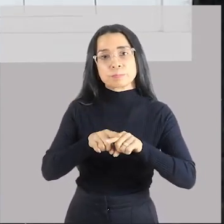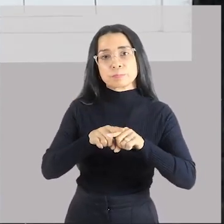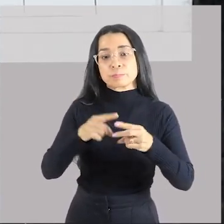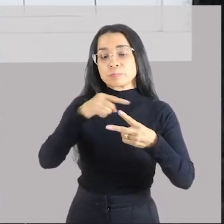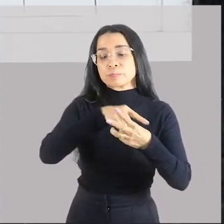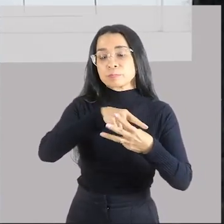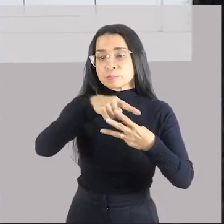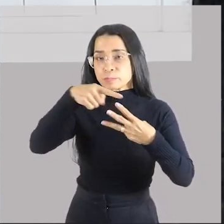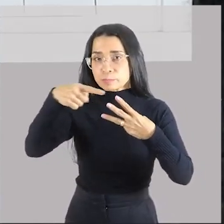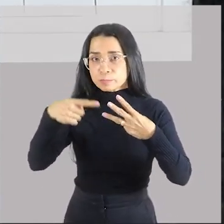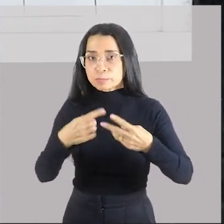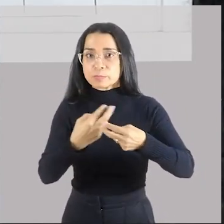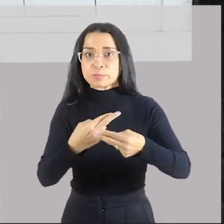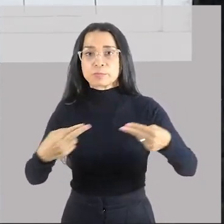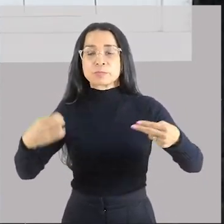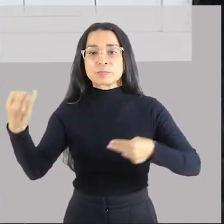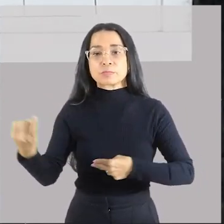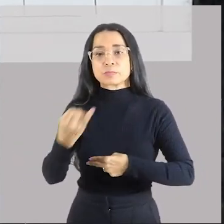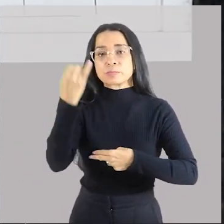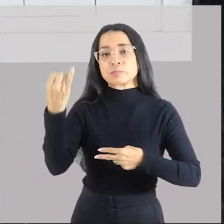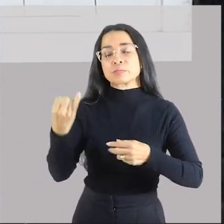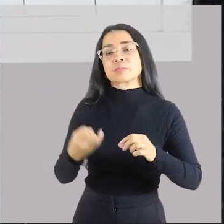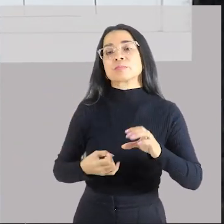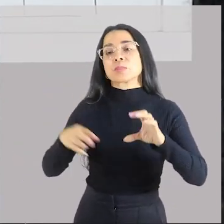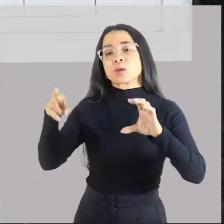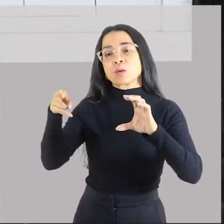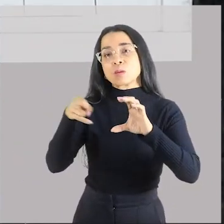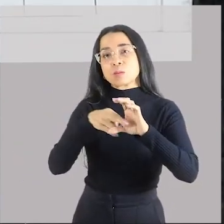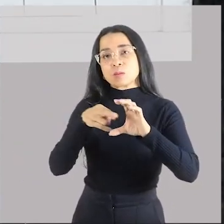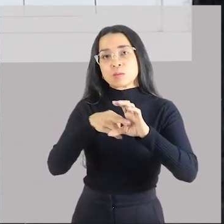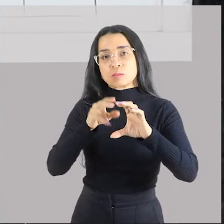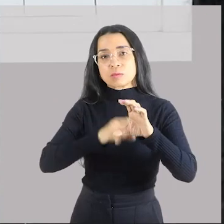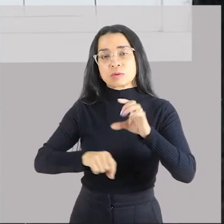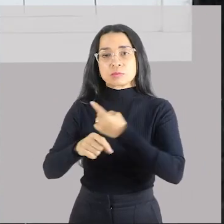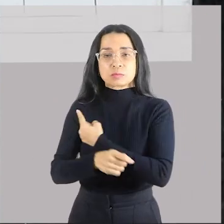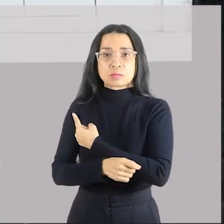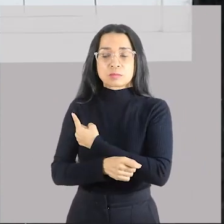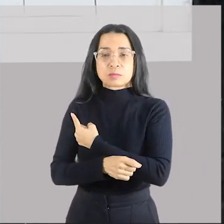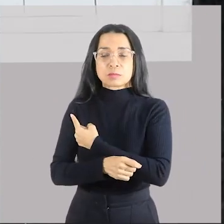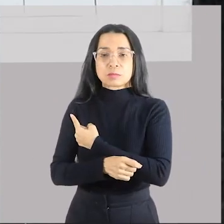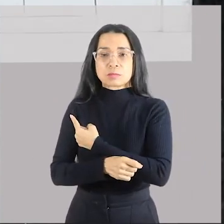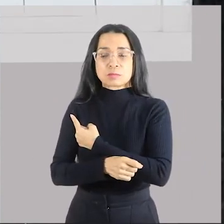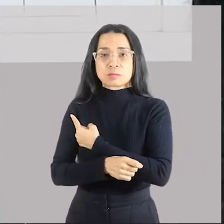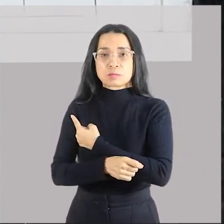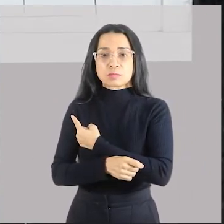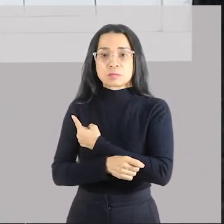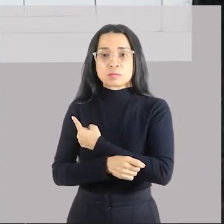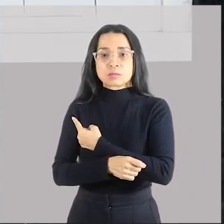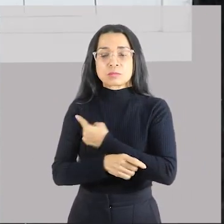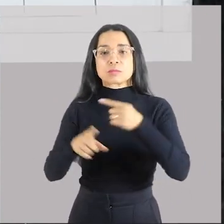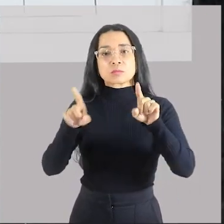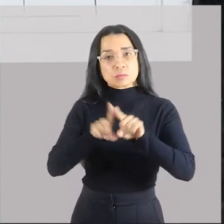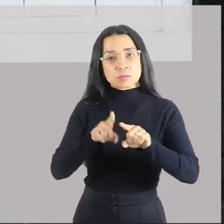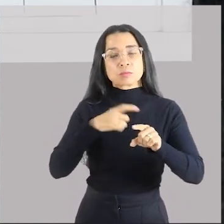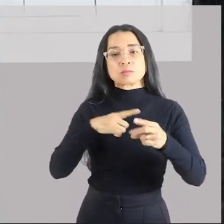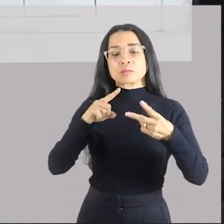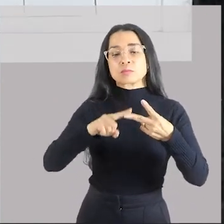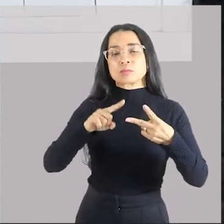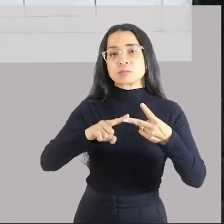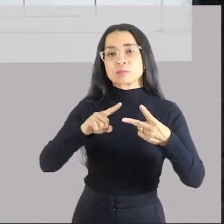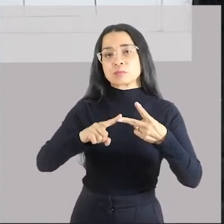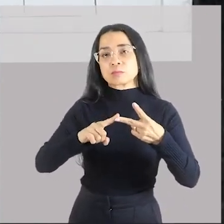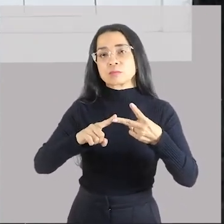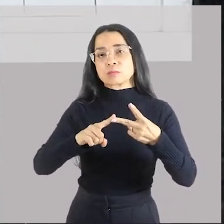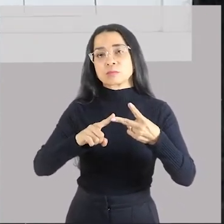que são importantes, né? O raio da circunferência na qual esse polígono está inscrito. Nós temos também